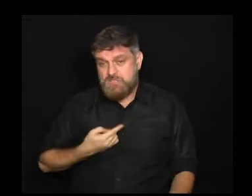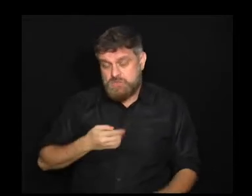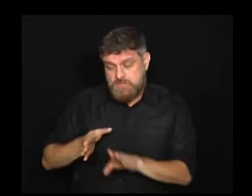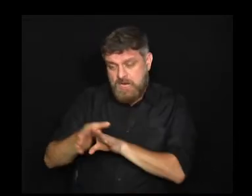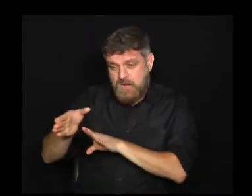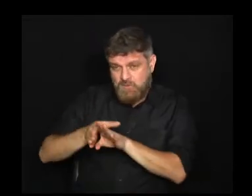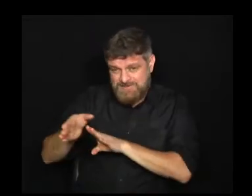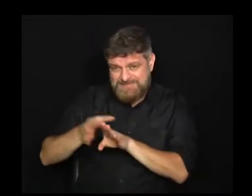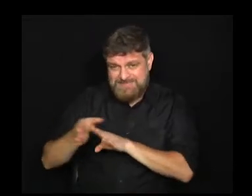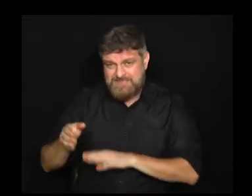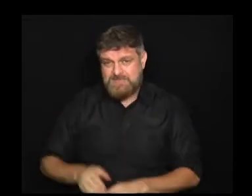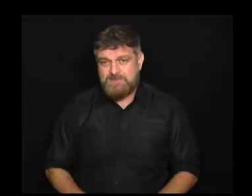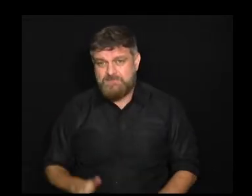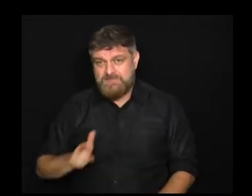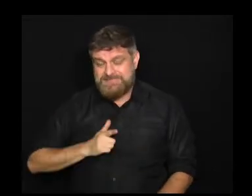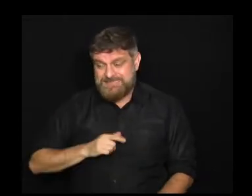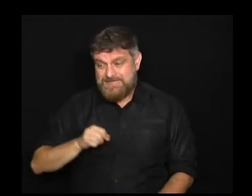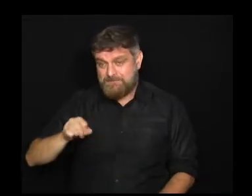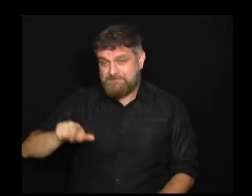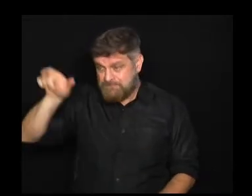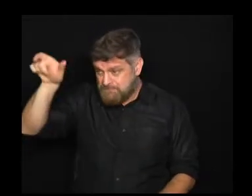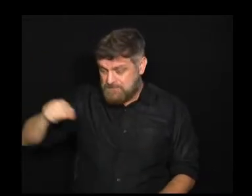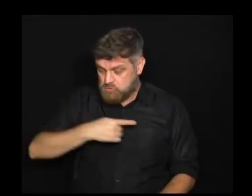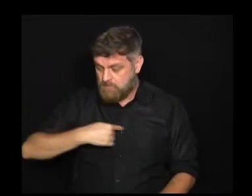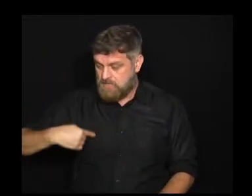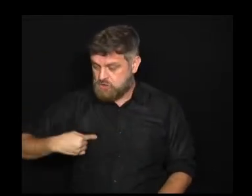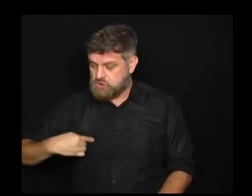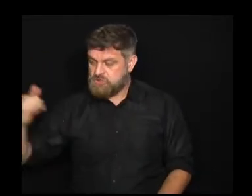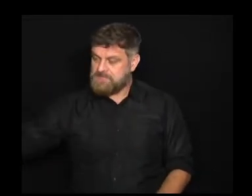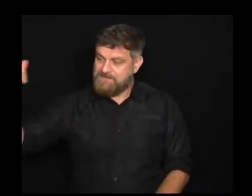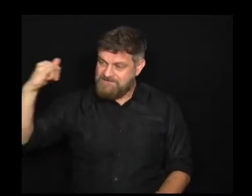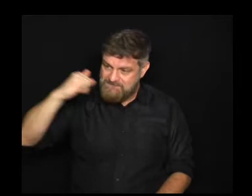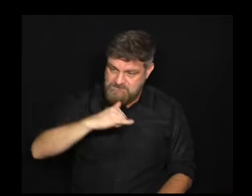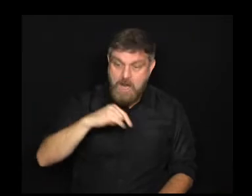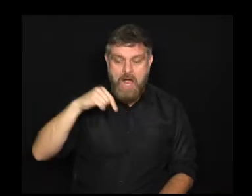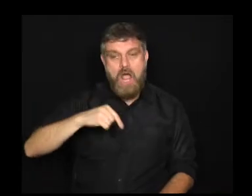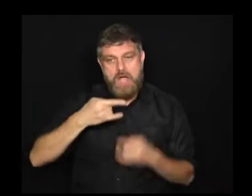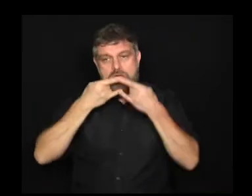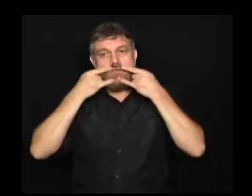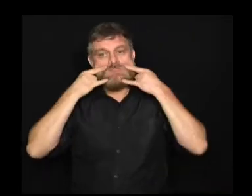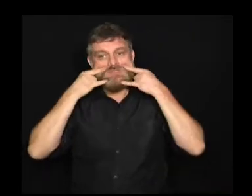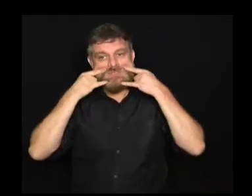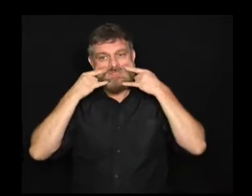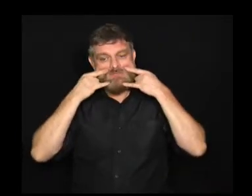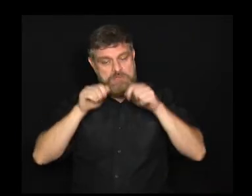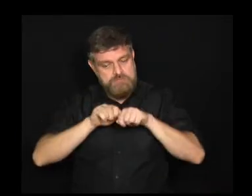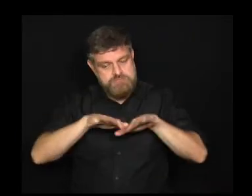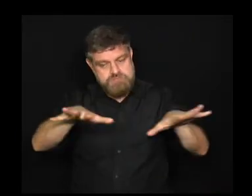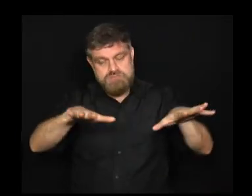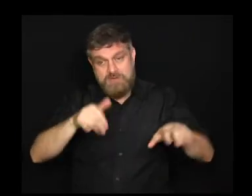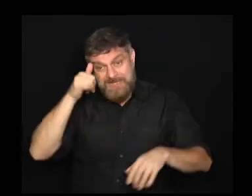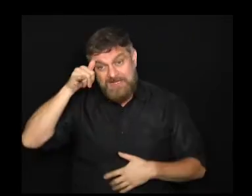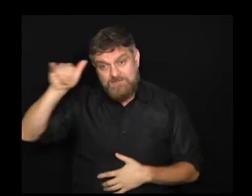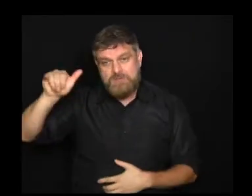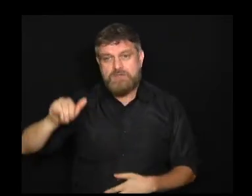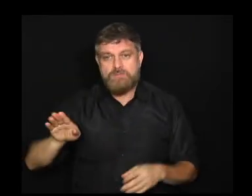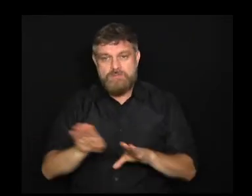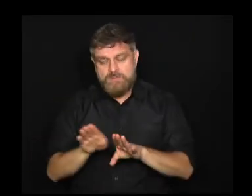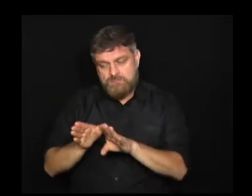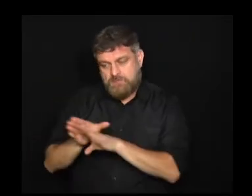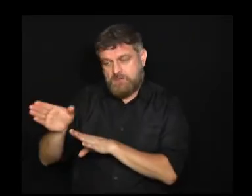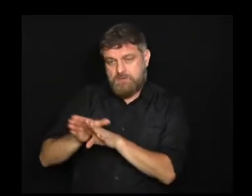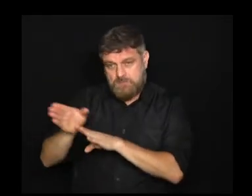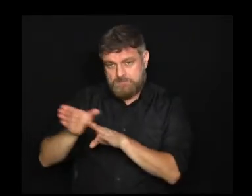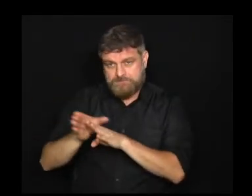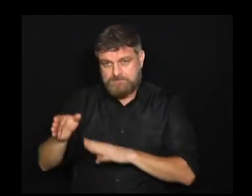que alguém que estiver vindo da China use máscara. Para quê? Para não transmitir, não para não ser infectado. Tá? Então, é uma recomendação que a